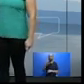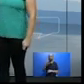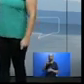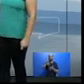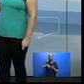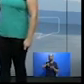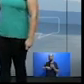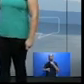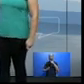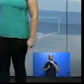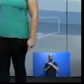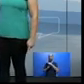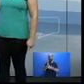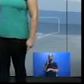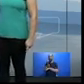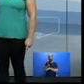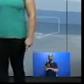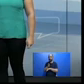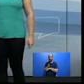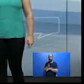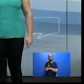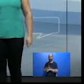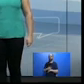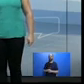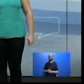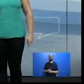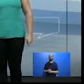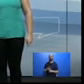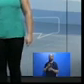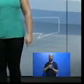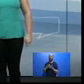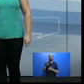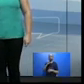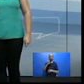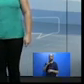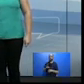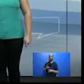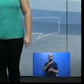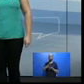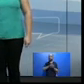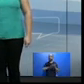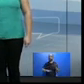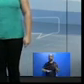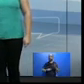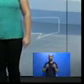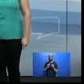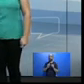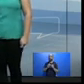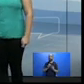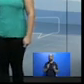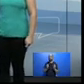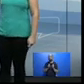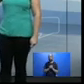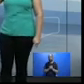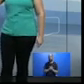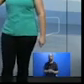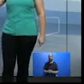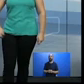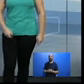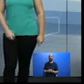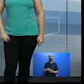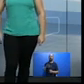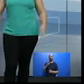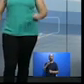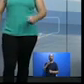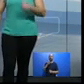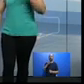vão pausar os vídeos, vai pausar o vídeo, vai começar a responder essas atividades que nós fizemos juntos e a tarefa, que é